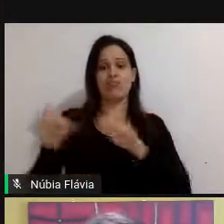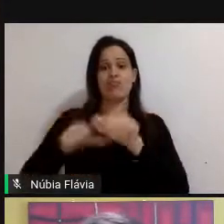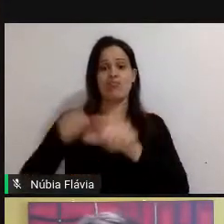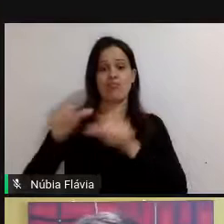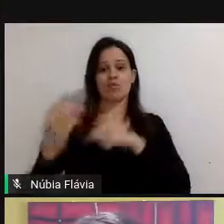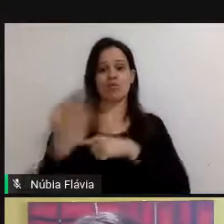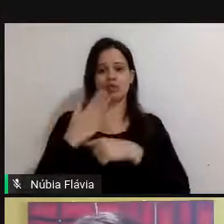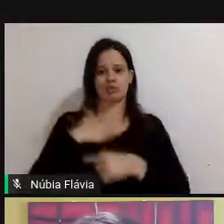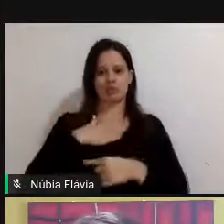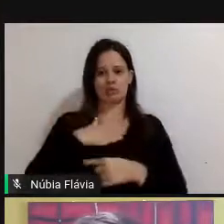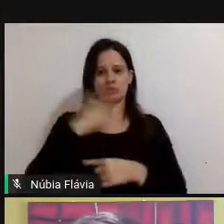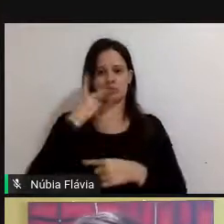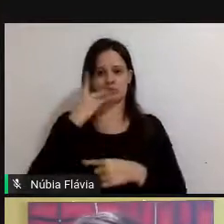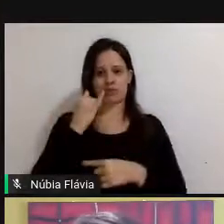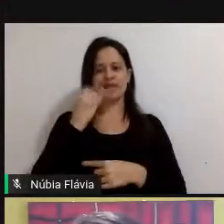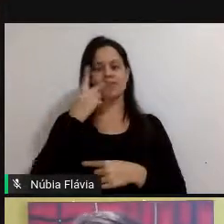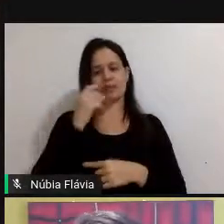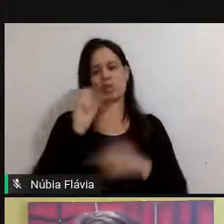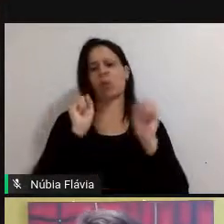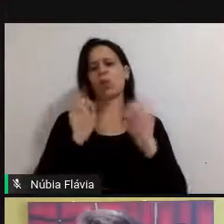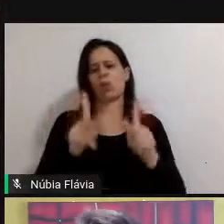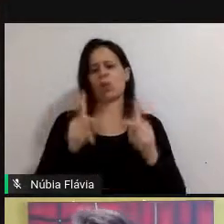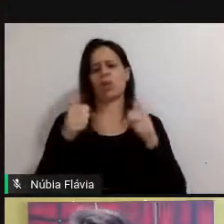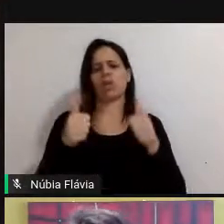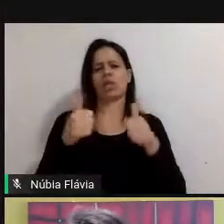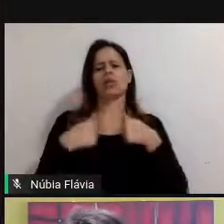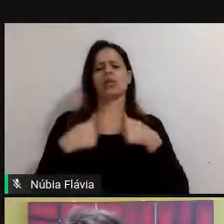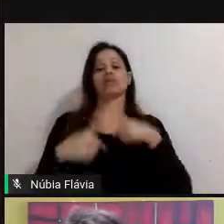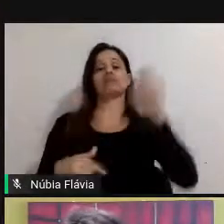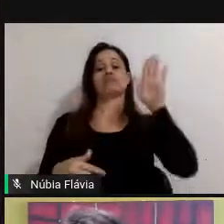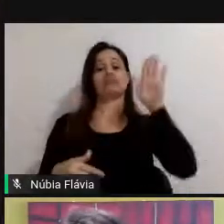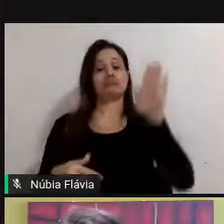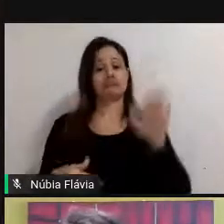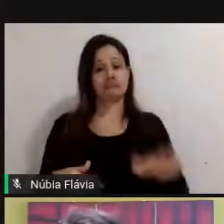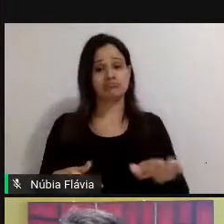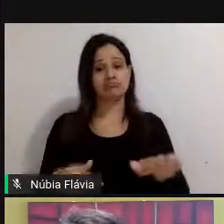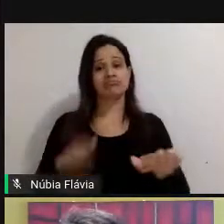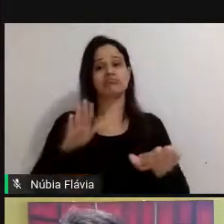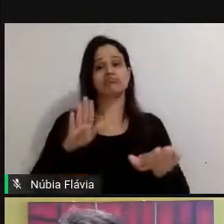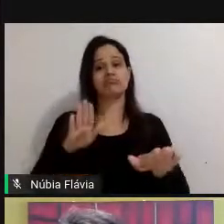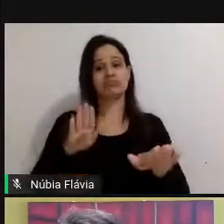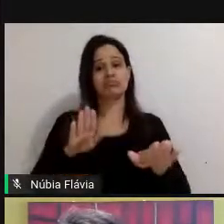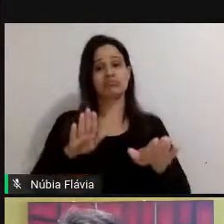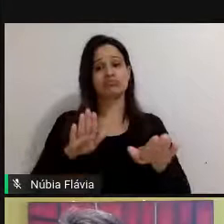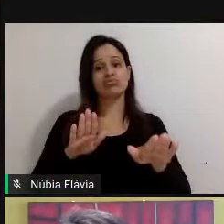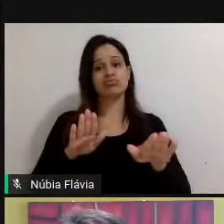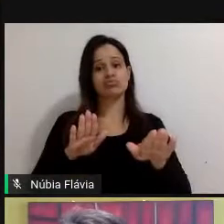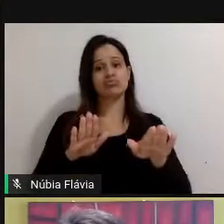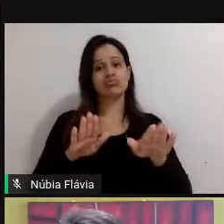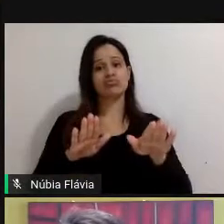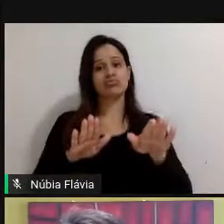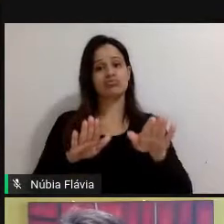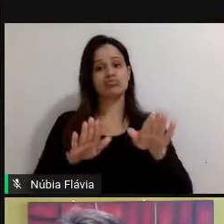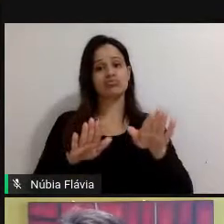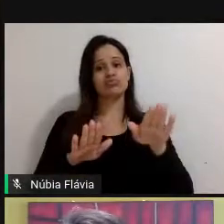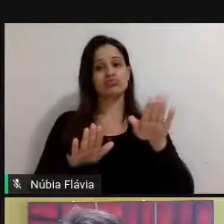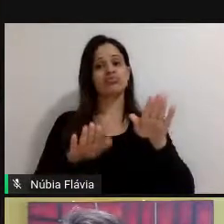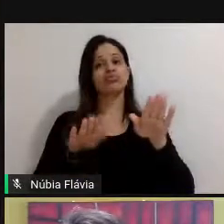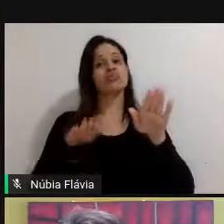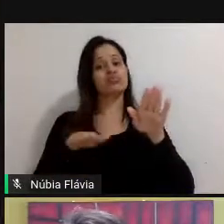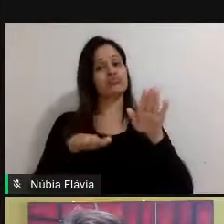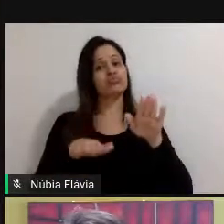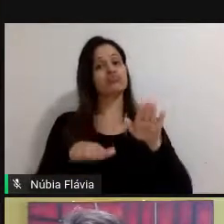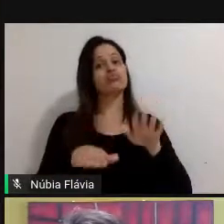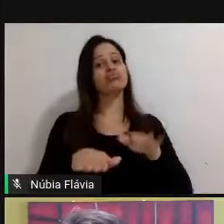Falei, ok. Liguei o carro, pisei na embreagem, fui soltando, pisando no acelerador e fui. E estava indo bem,